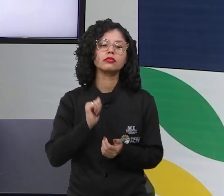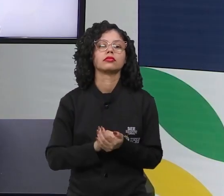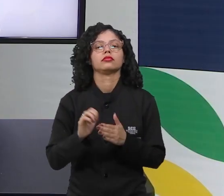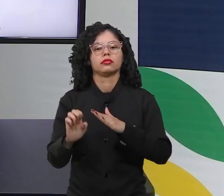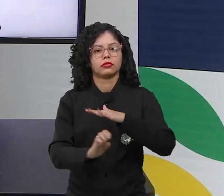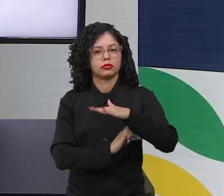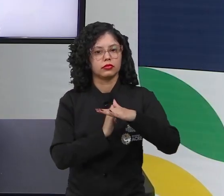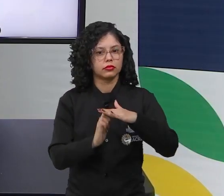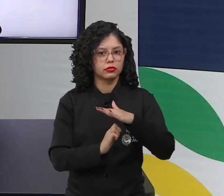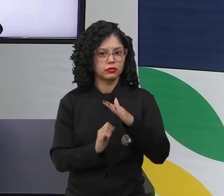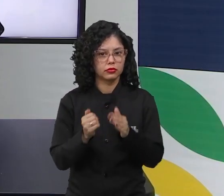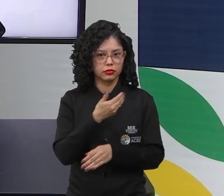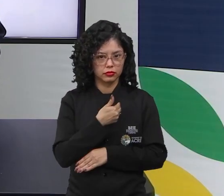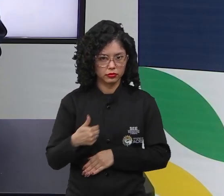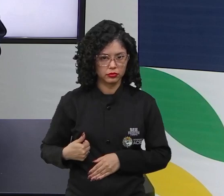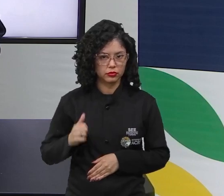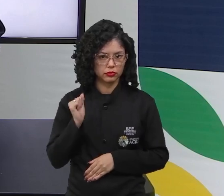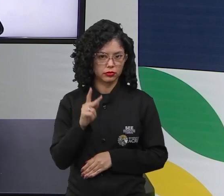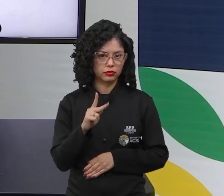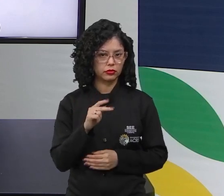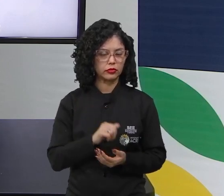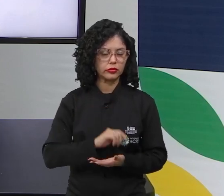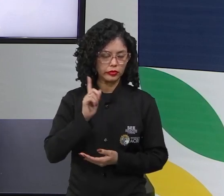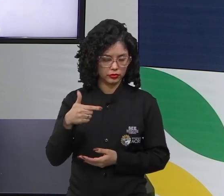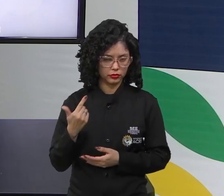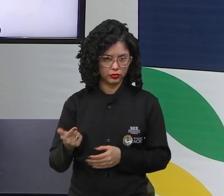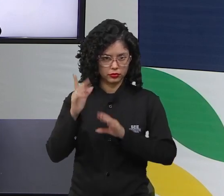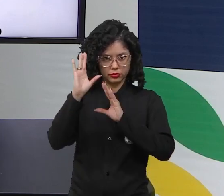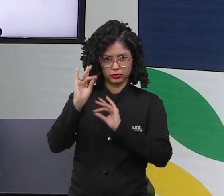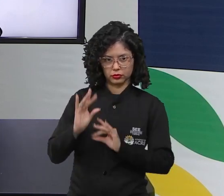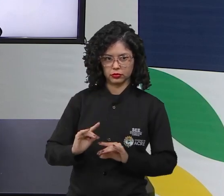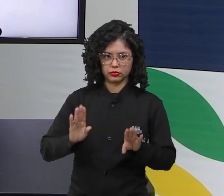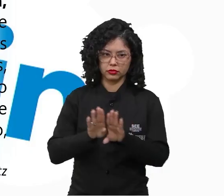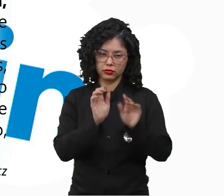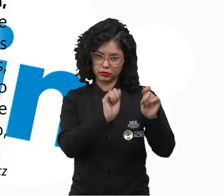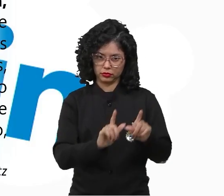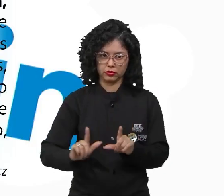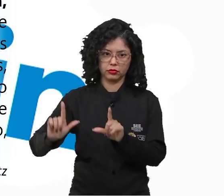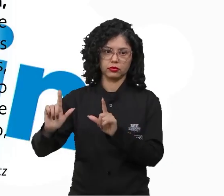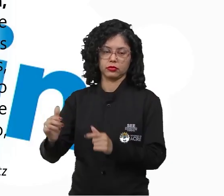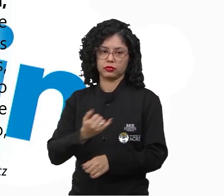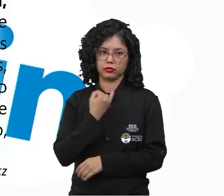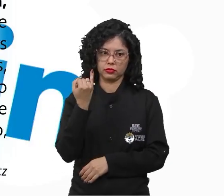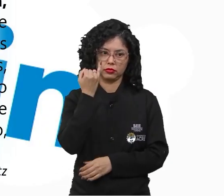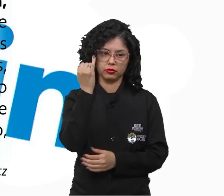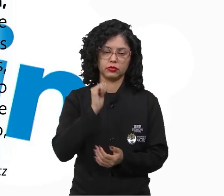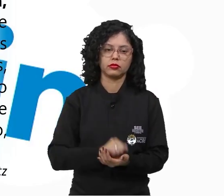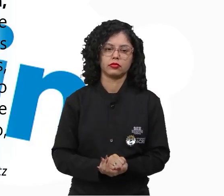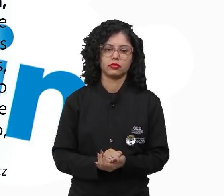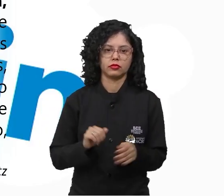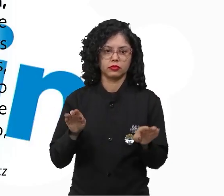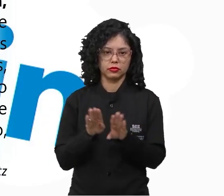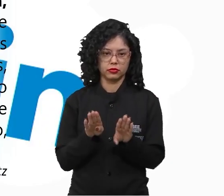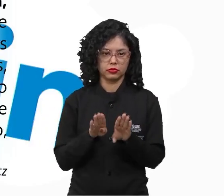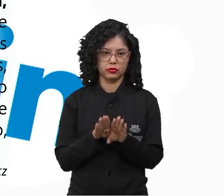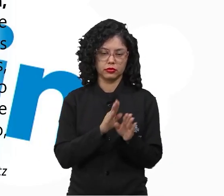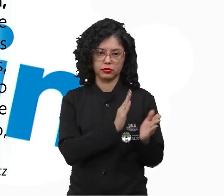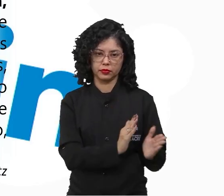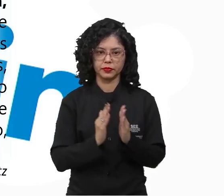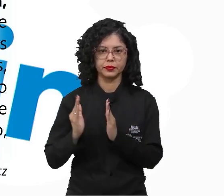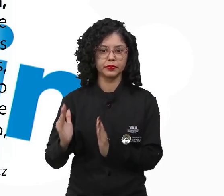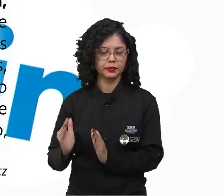empresa do público, tá certo? E aí, outro aspecto importante aí na tela para vocês, é que elas se tornam uma